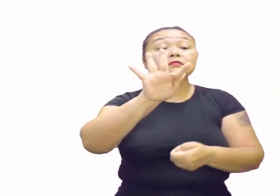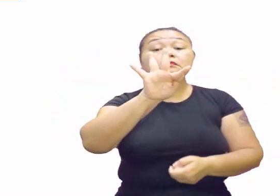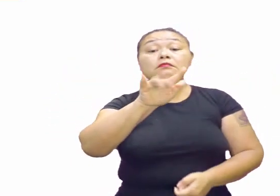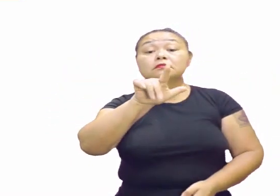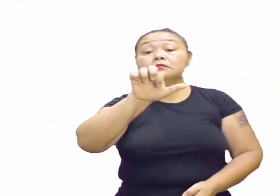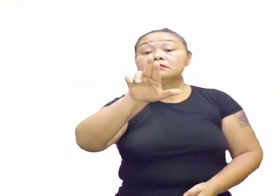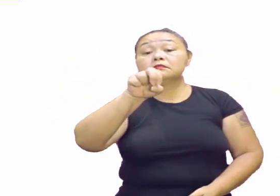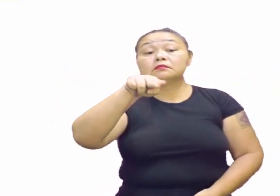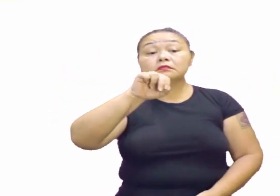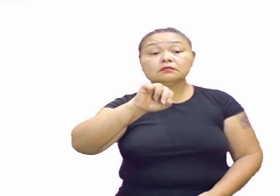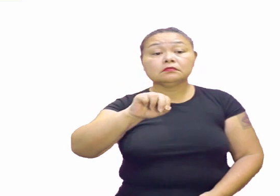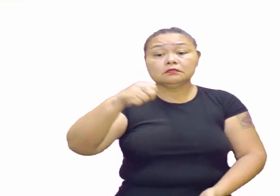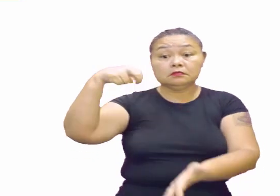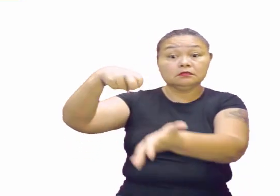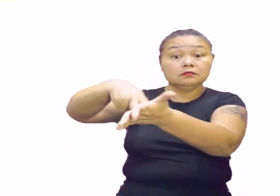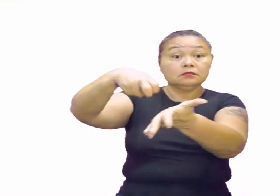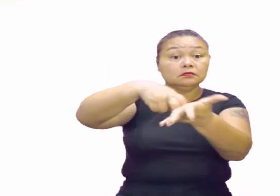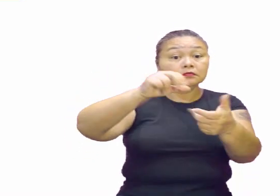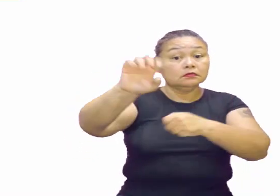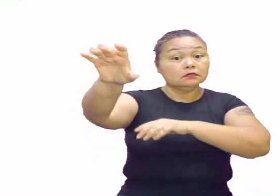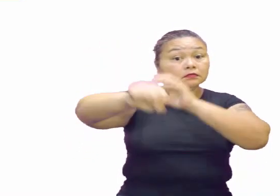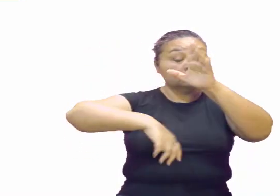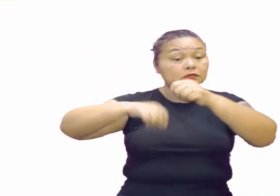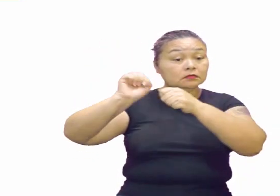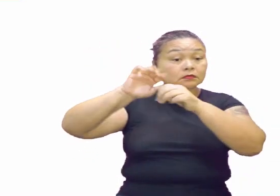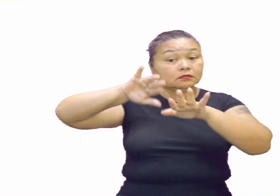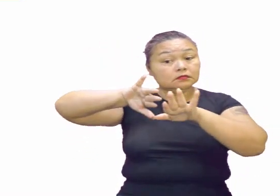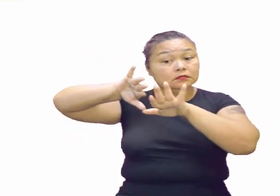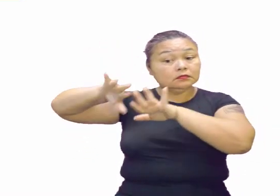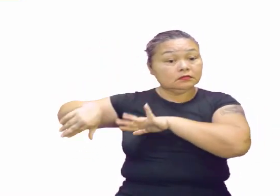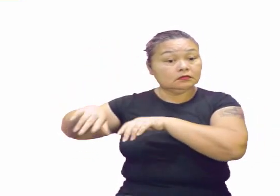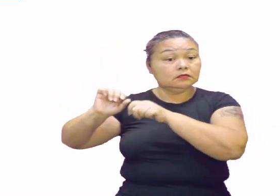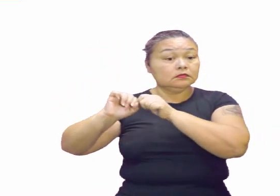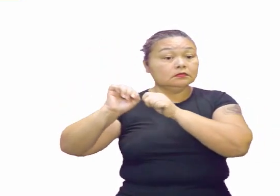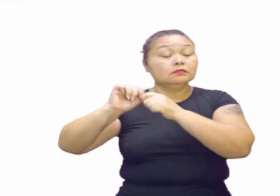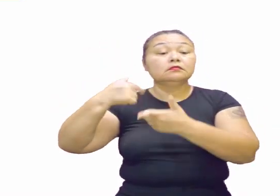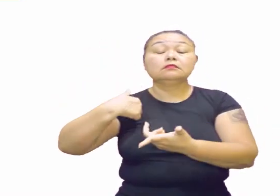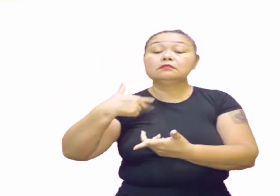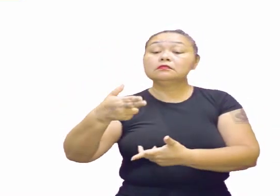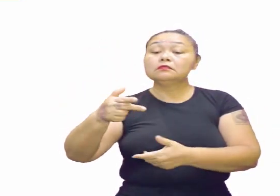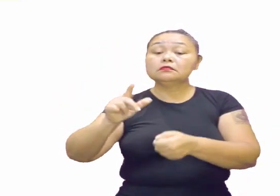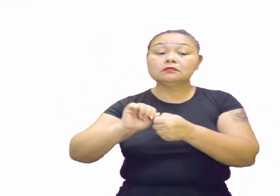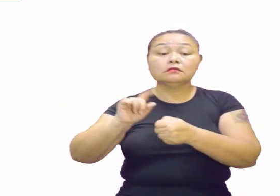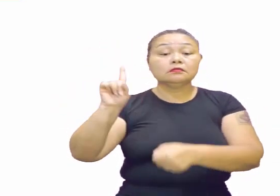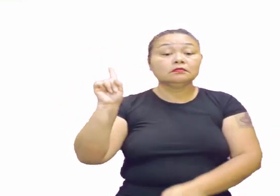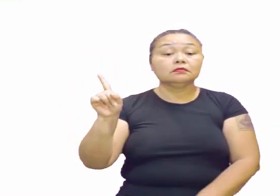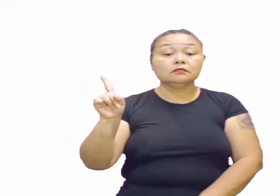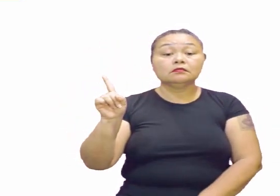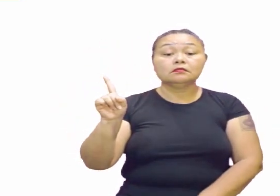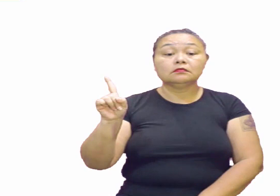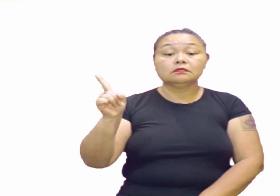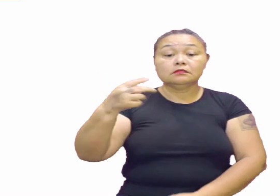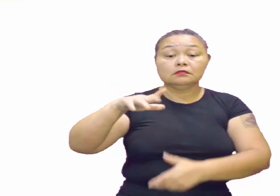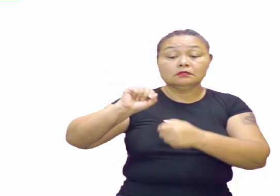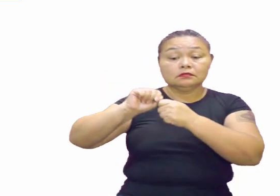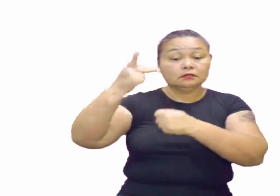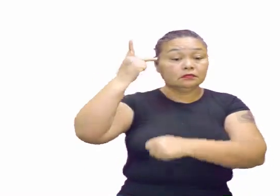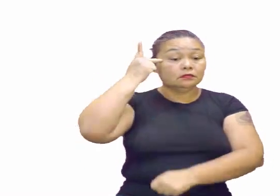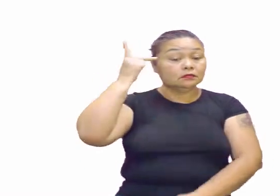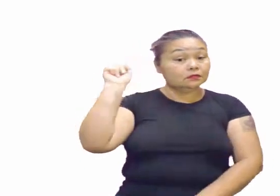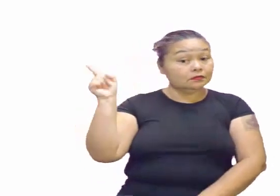Floriano, ele vai punir os militares, colocando-os na reserva da Força Armada. Esse aí é um encoroçado